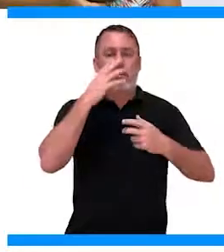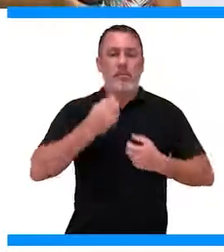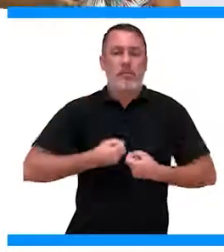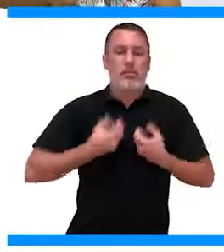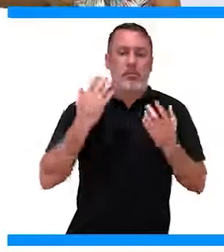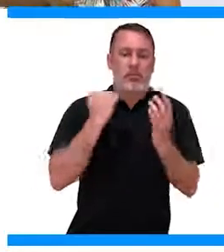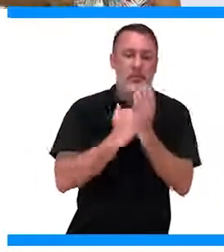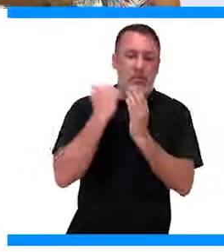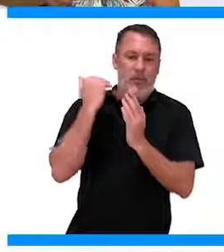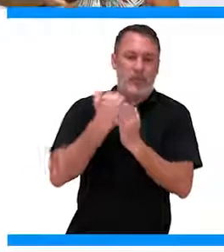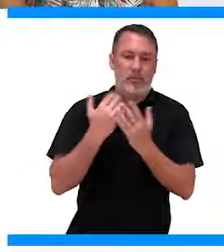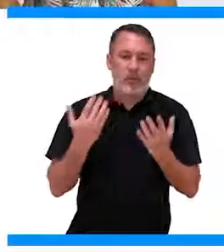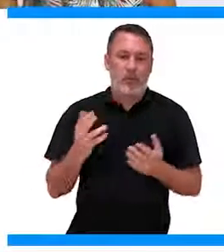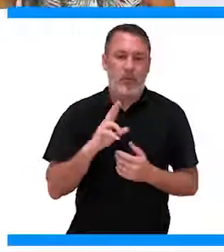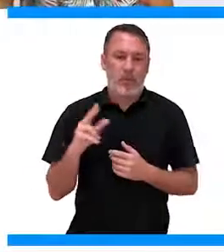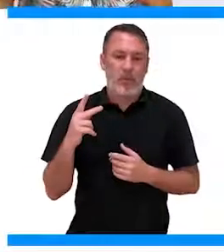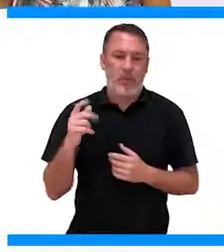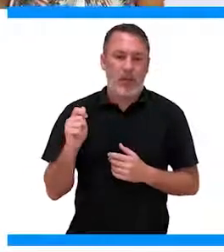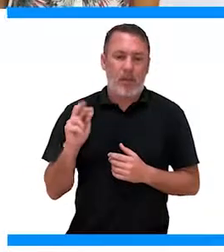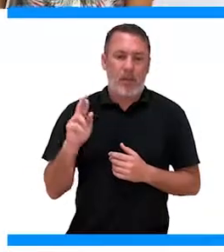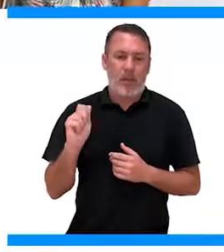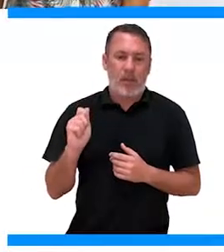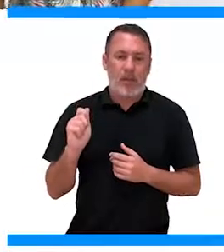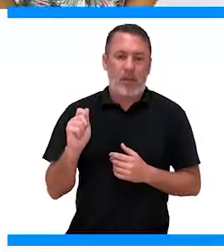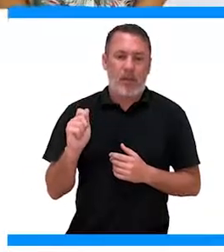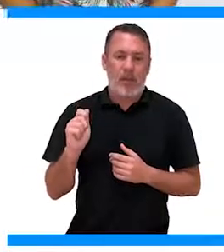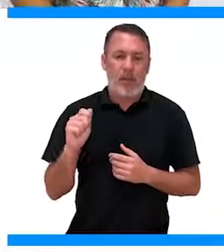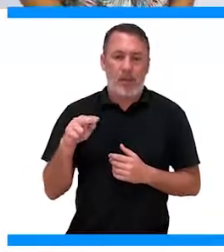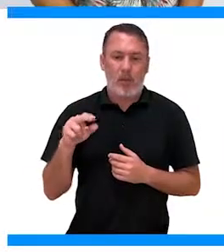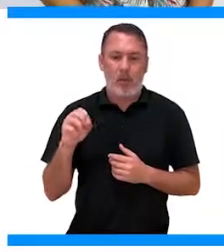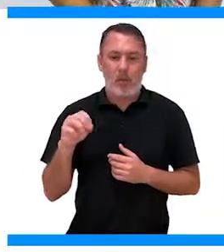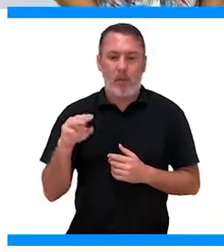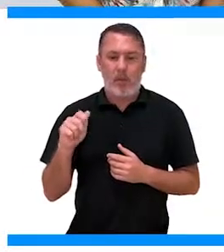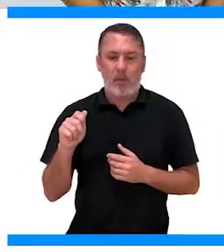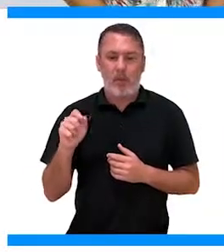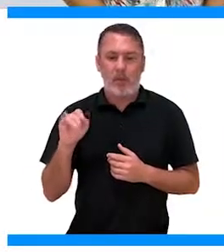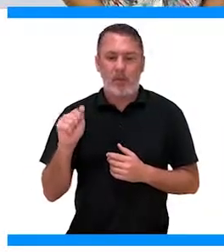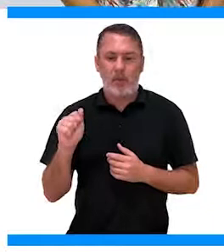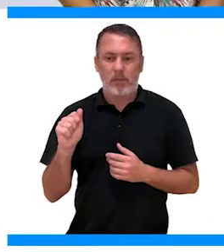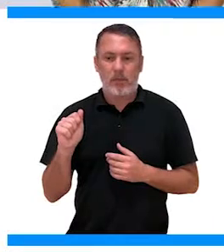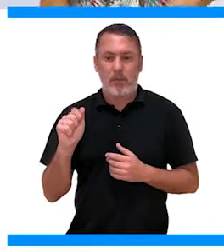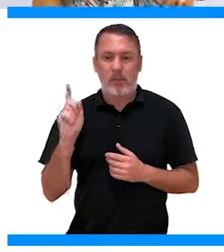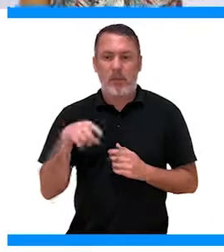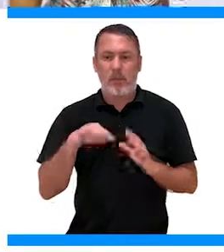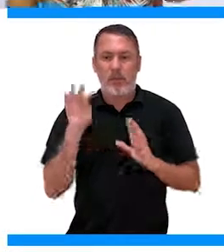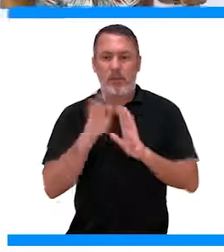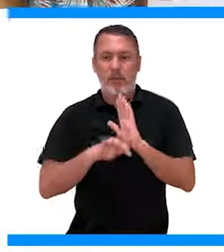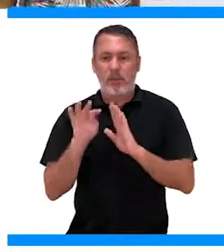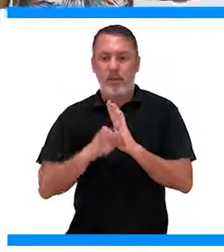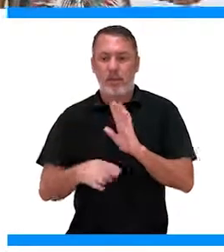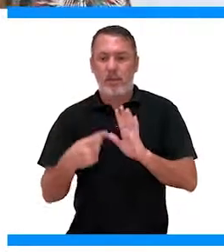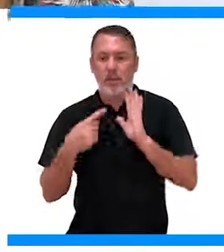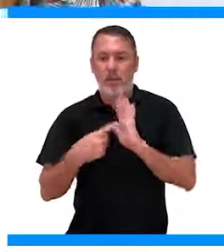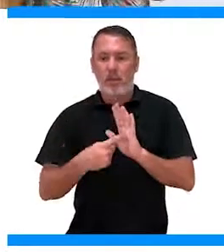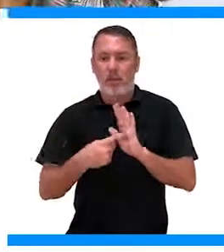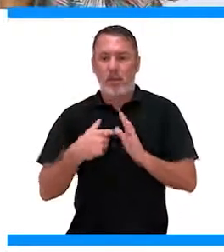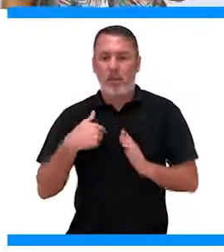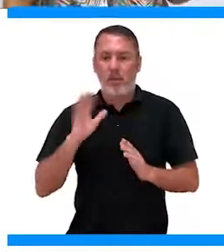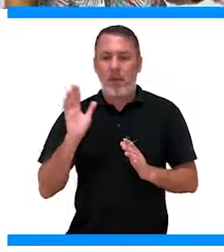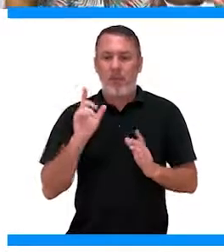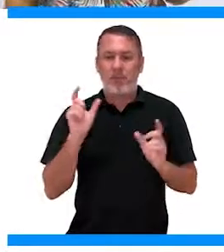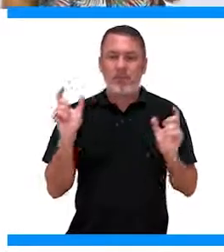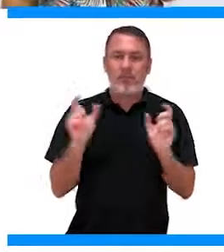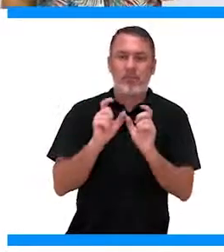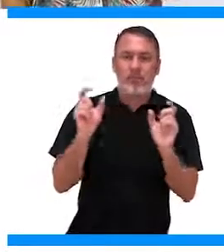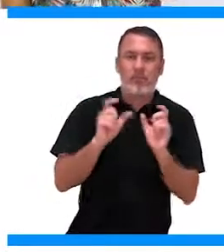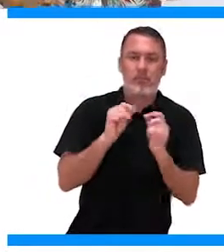tornar expressivo o texto. A paranomásia, né? São textos que exploram uma semelhança sonora e